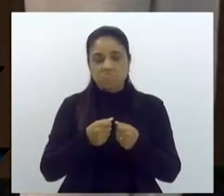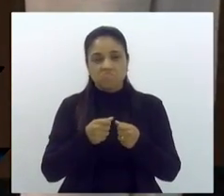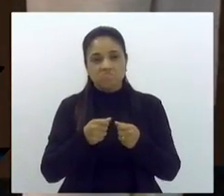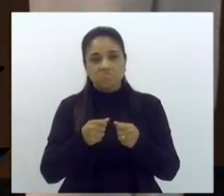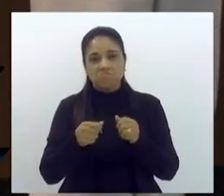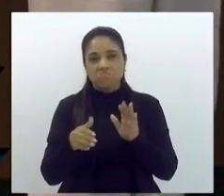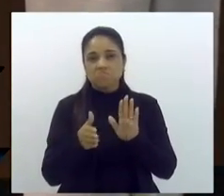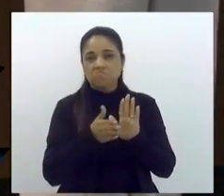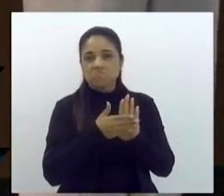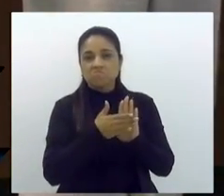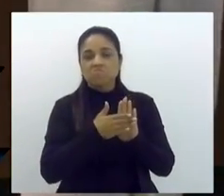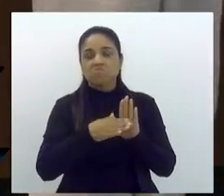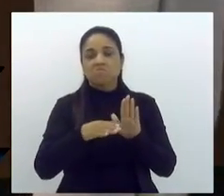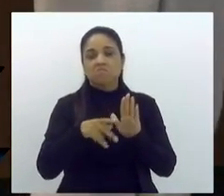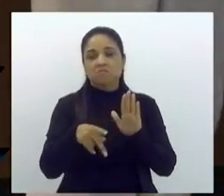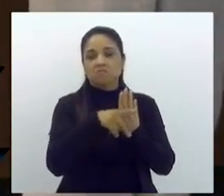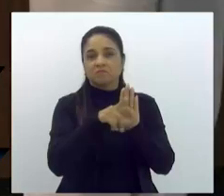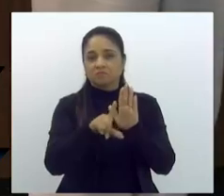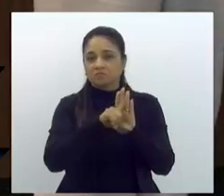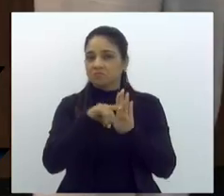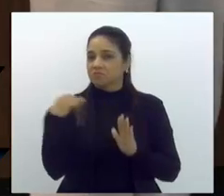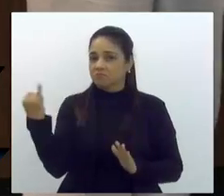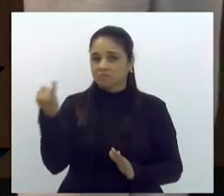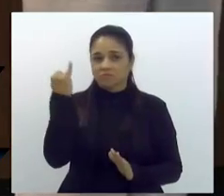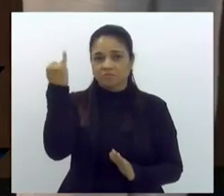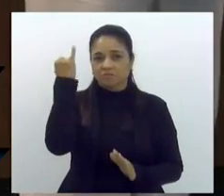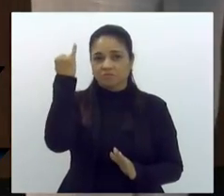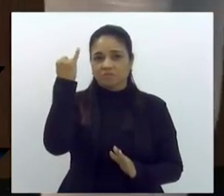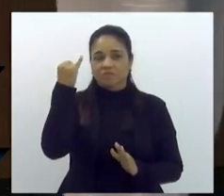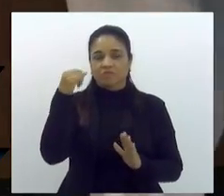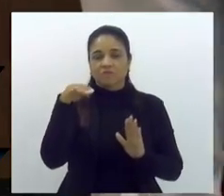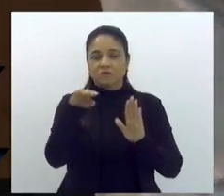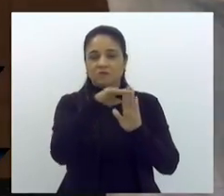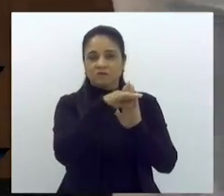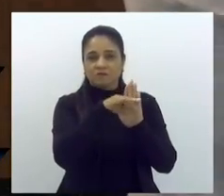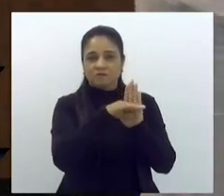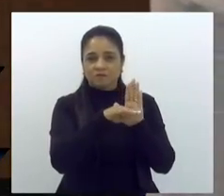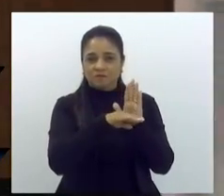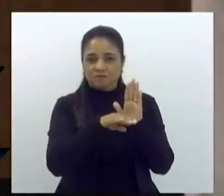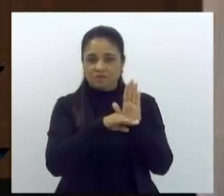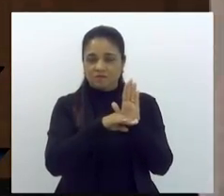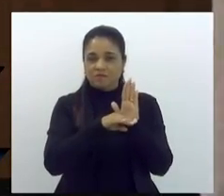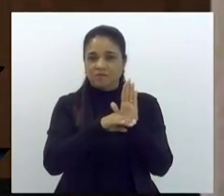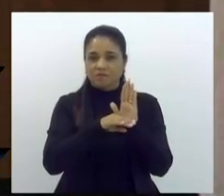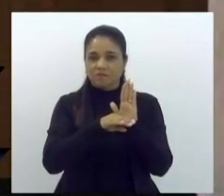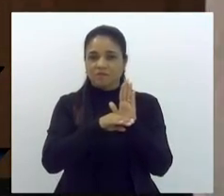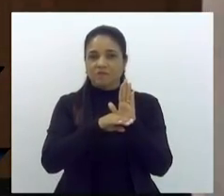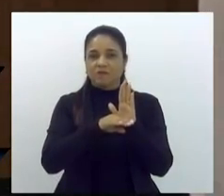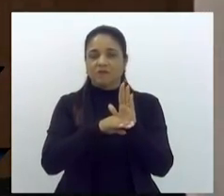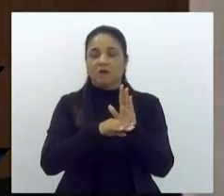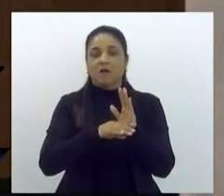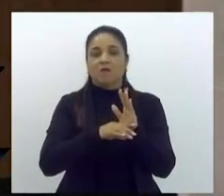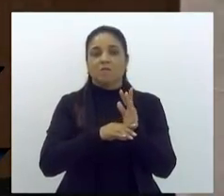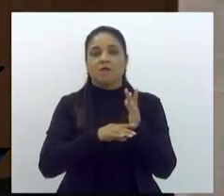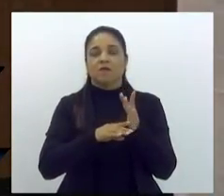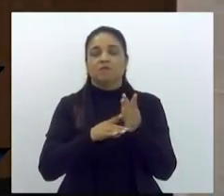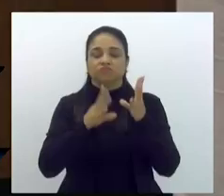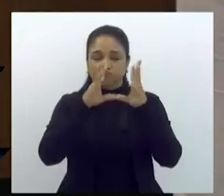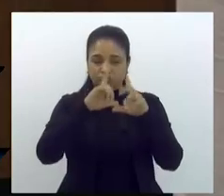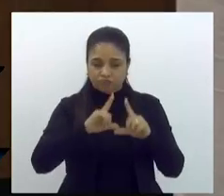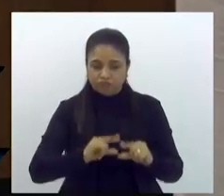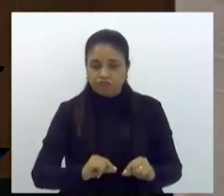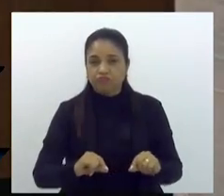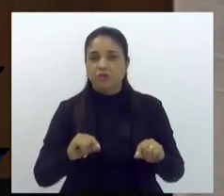desse projeto de lei muito importante né programa de erradicação da fome e também